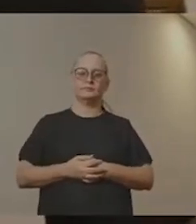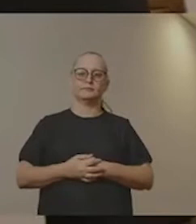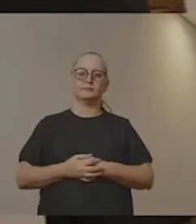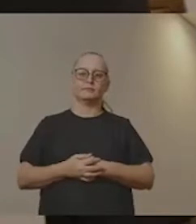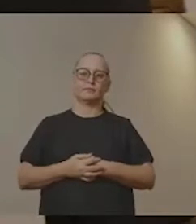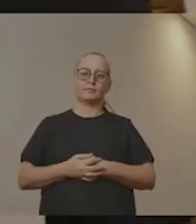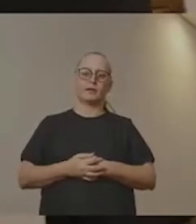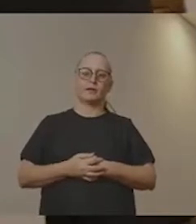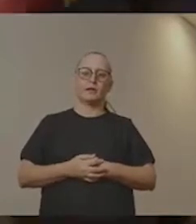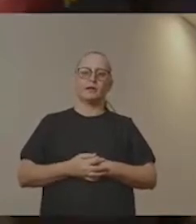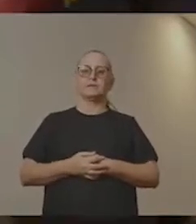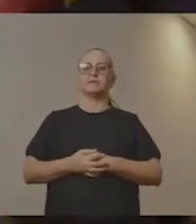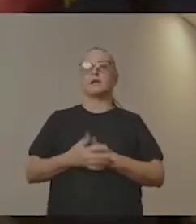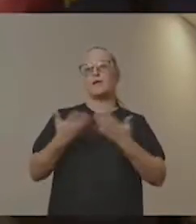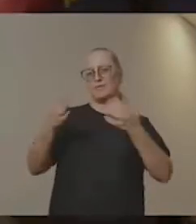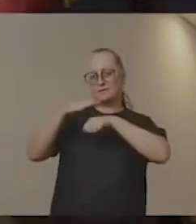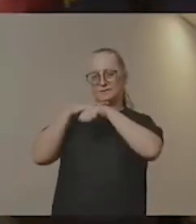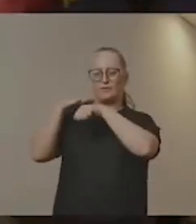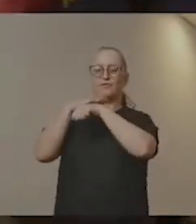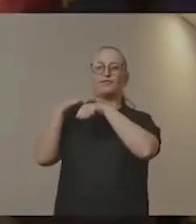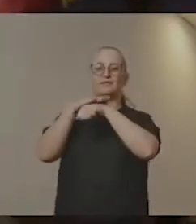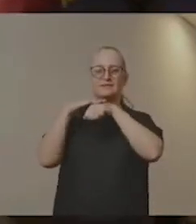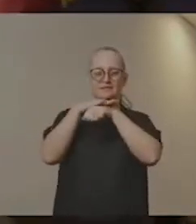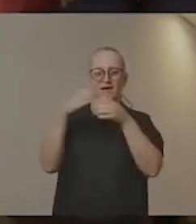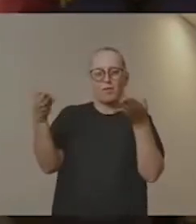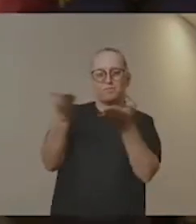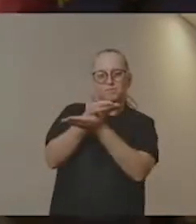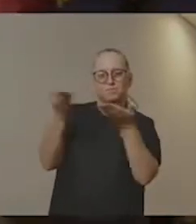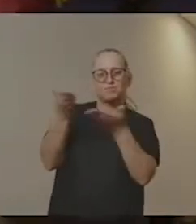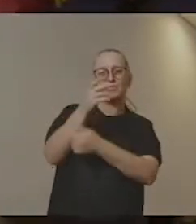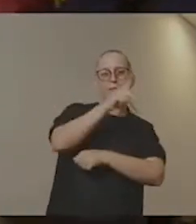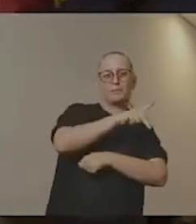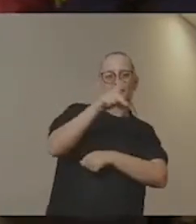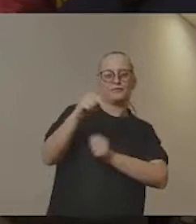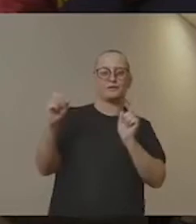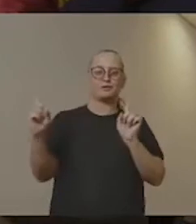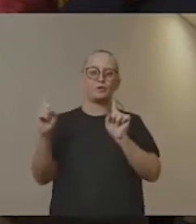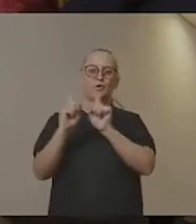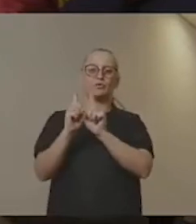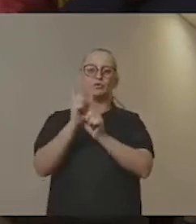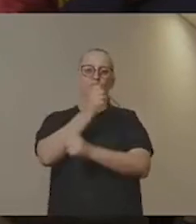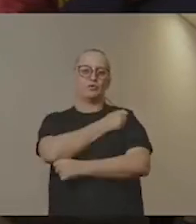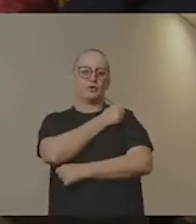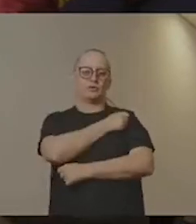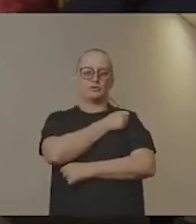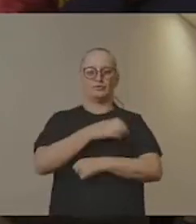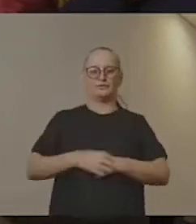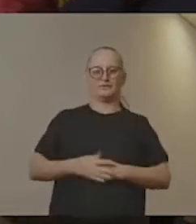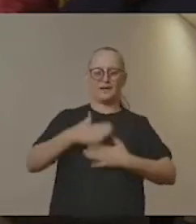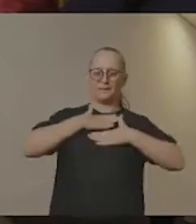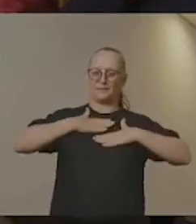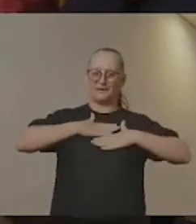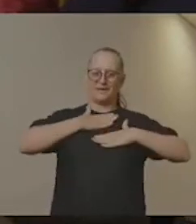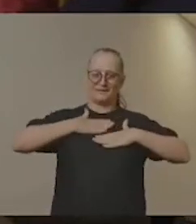professor-aluno. Obrigada, Caio. Miguel? Prazer, gente. Me chamo